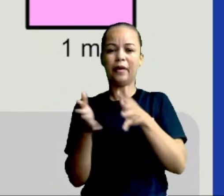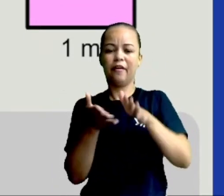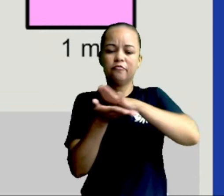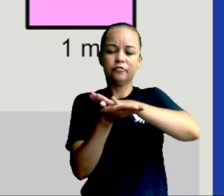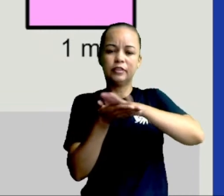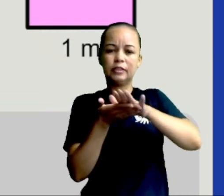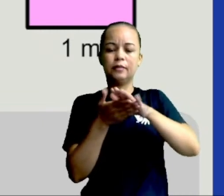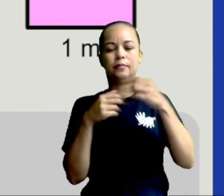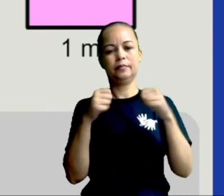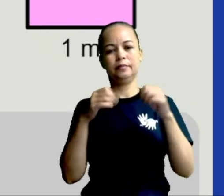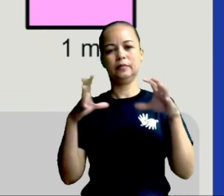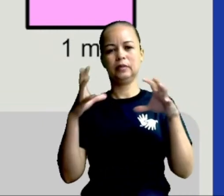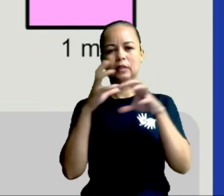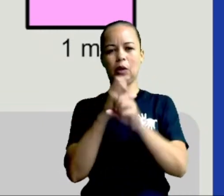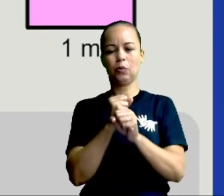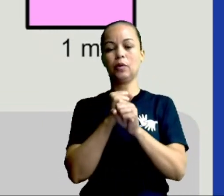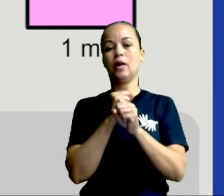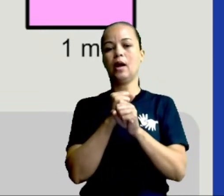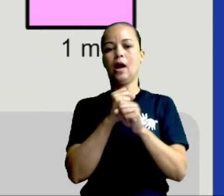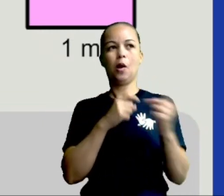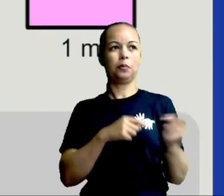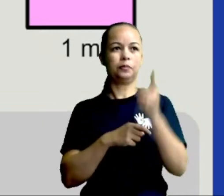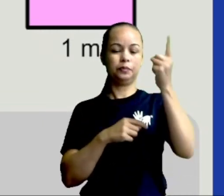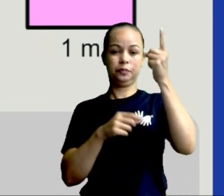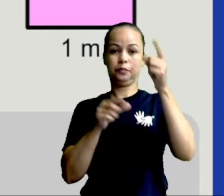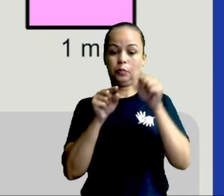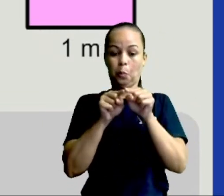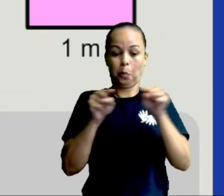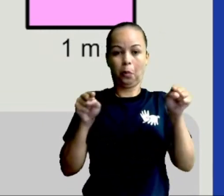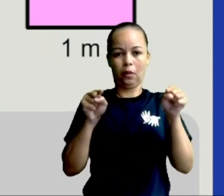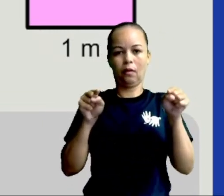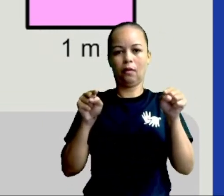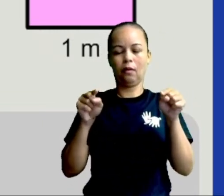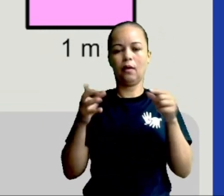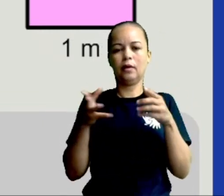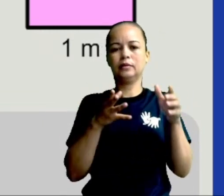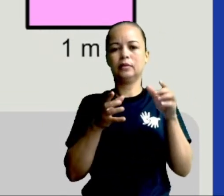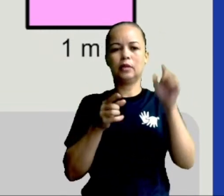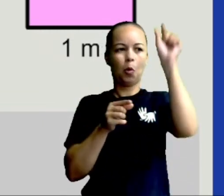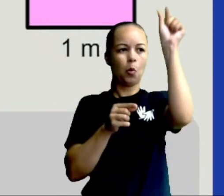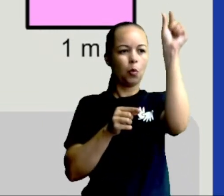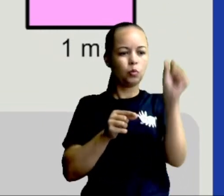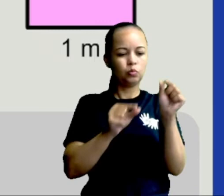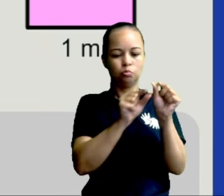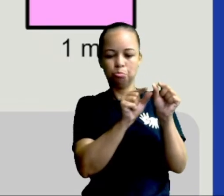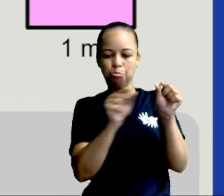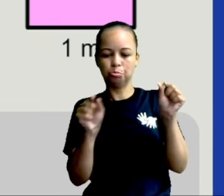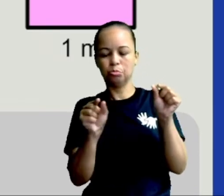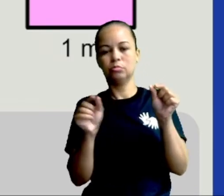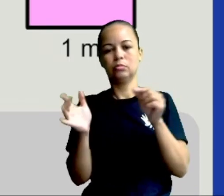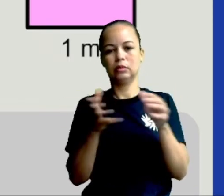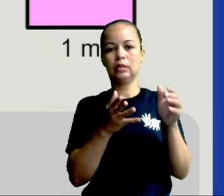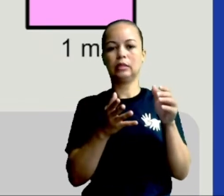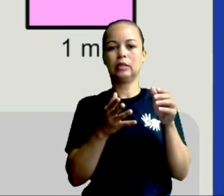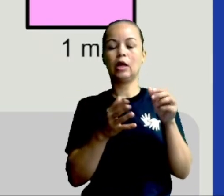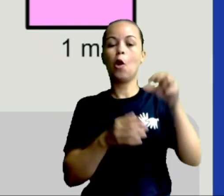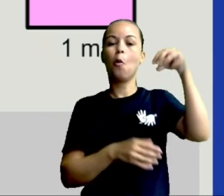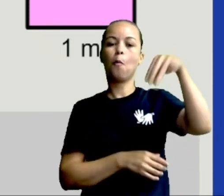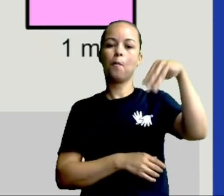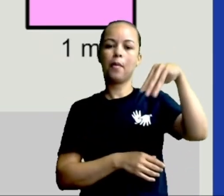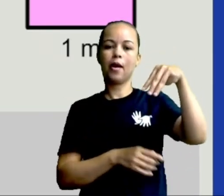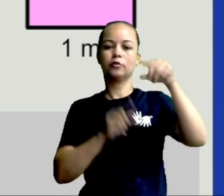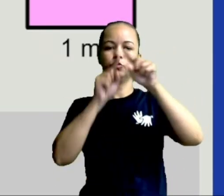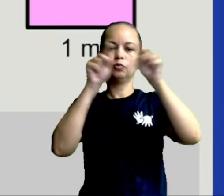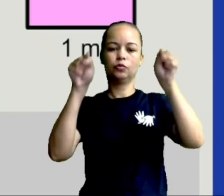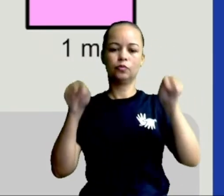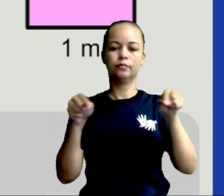preciso calcular a altura e a largura? Então, a unidade fundamental usada para medir superfície é o metro quadrado,